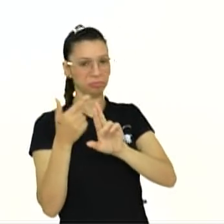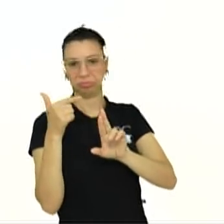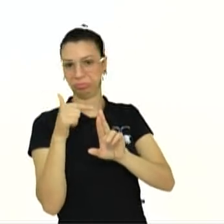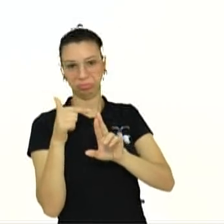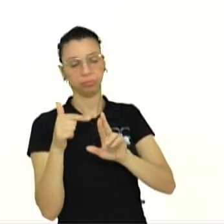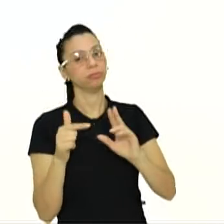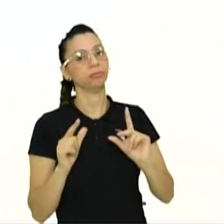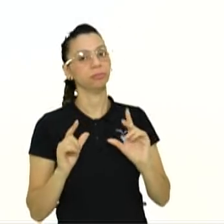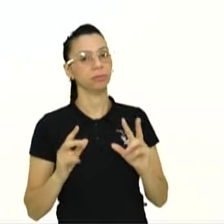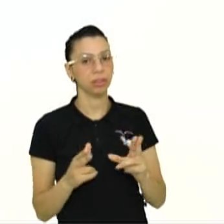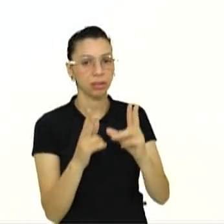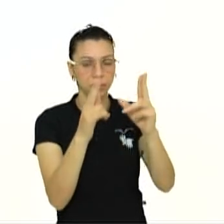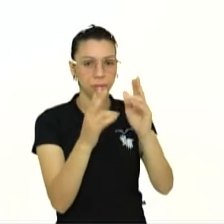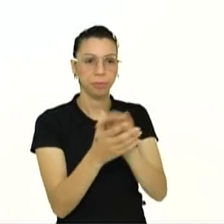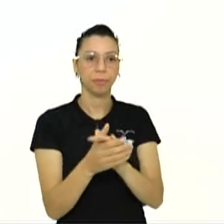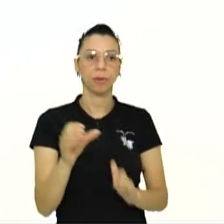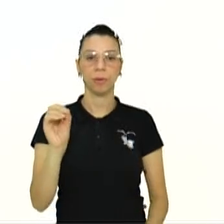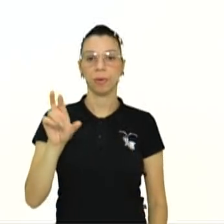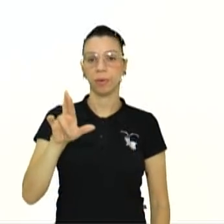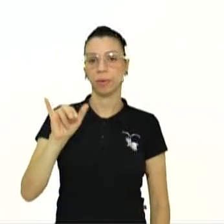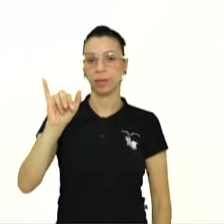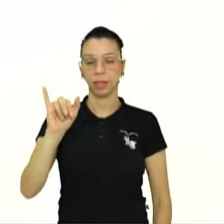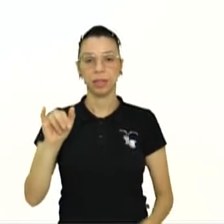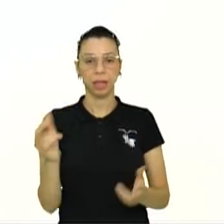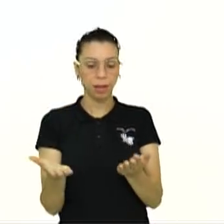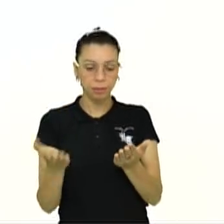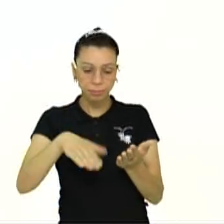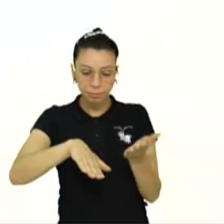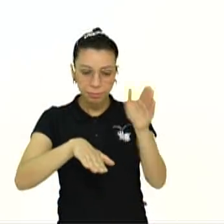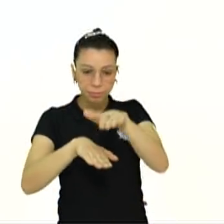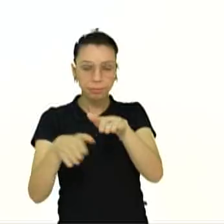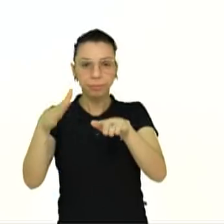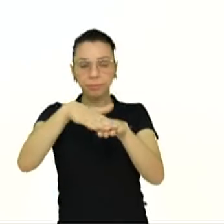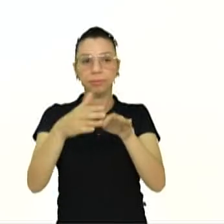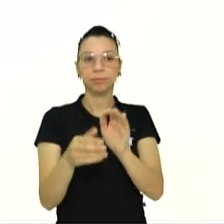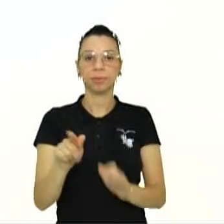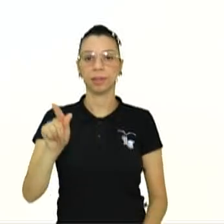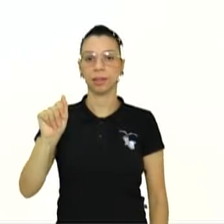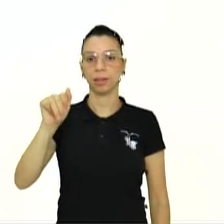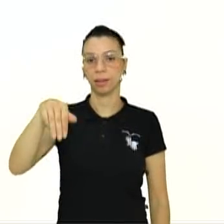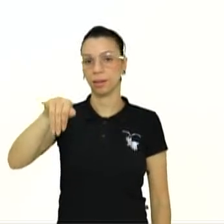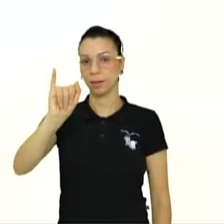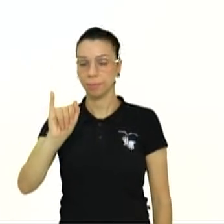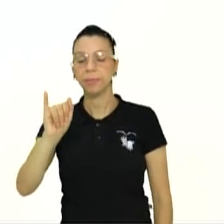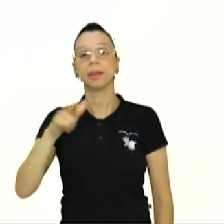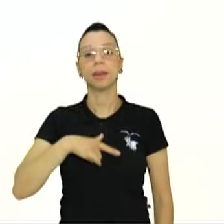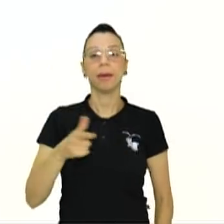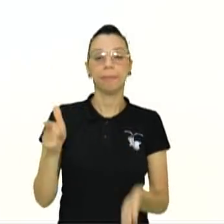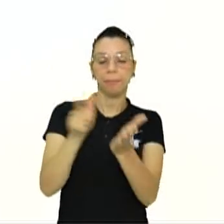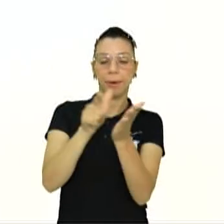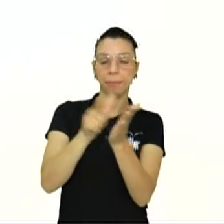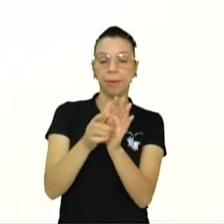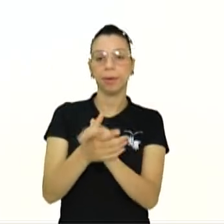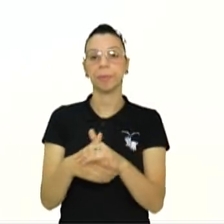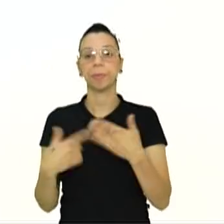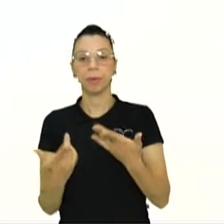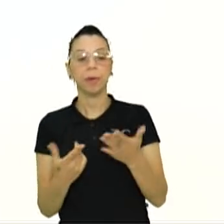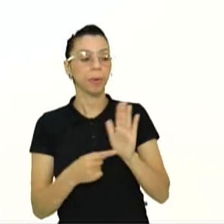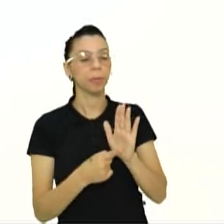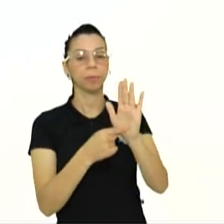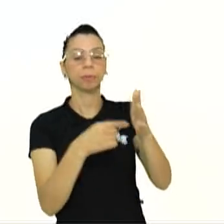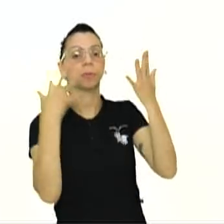Ori é dobrar, kami é papel. Figuras formadas sempre de animais ou objetos